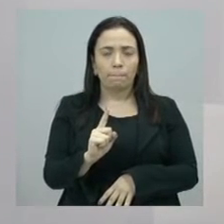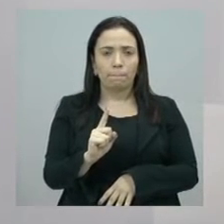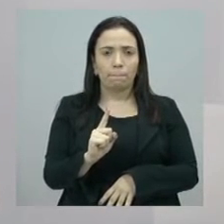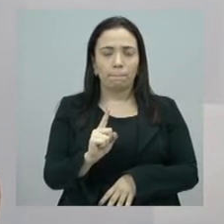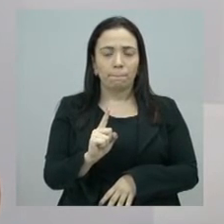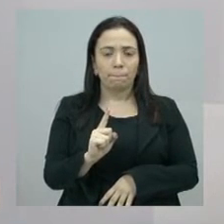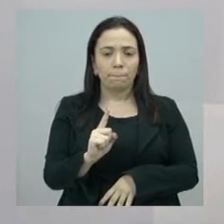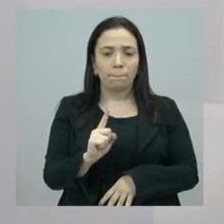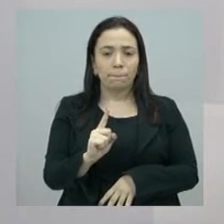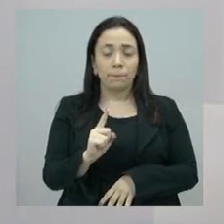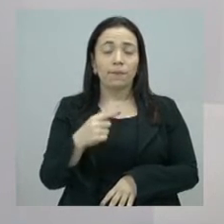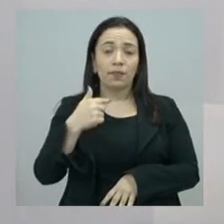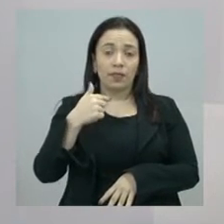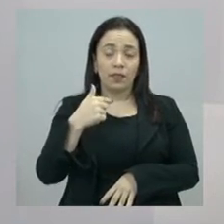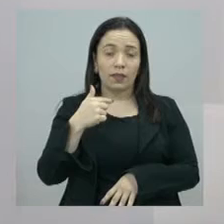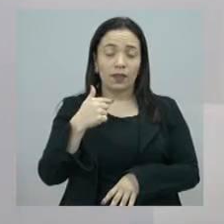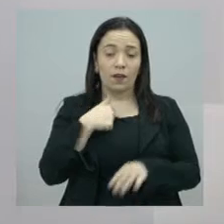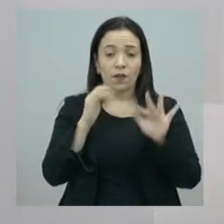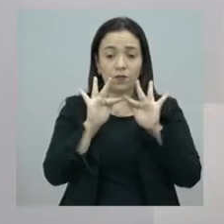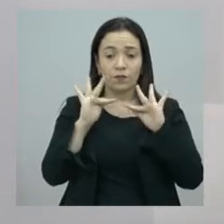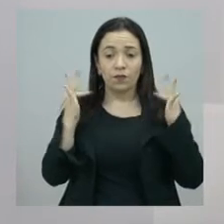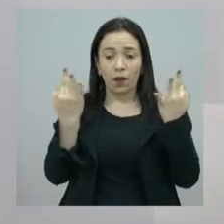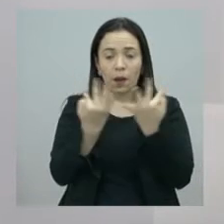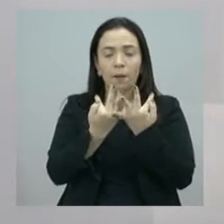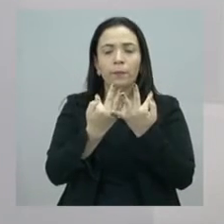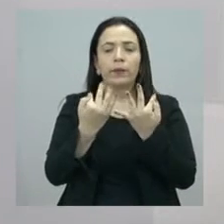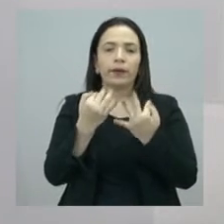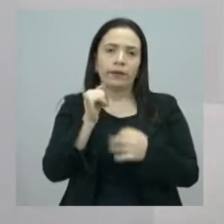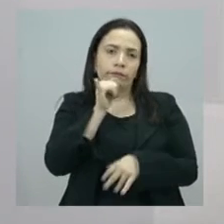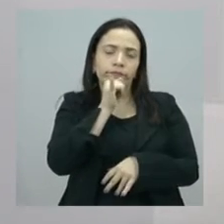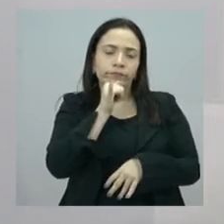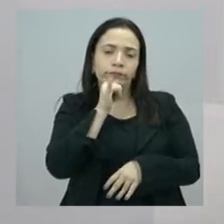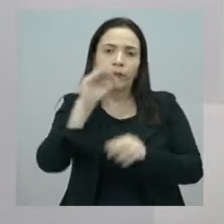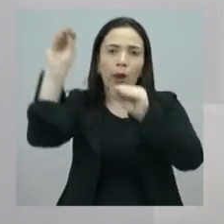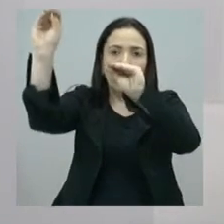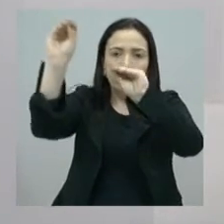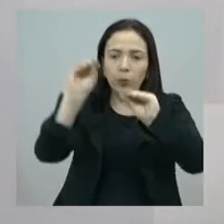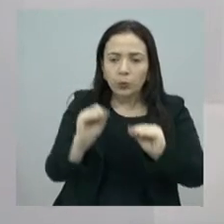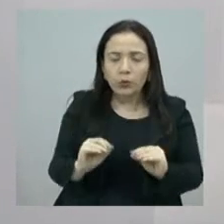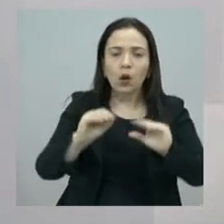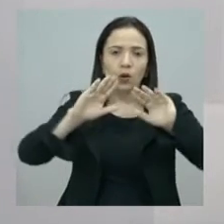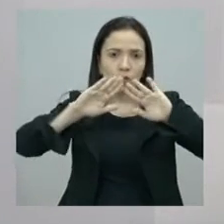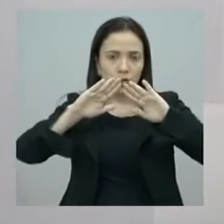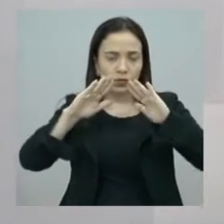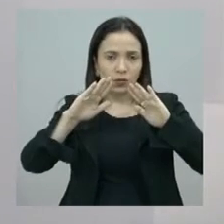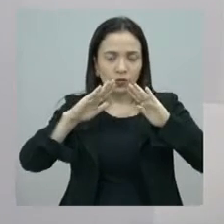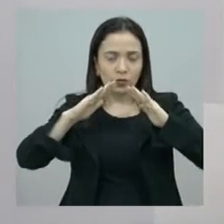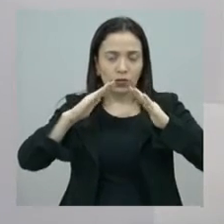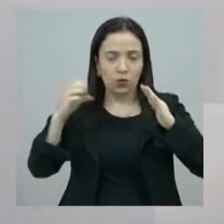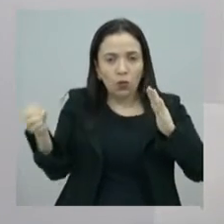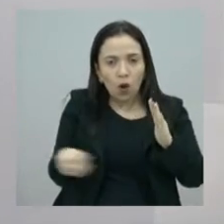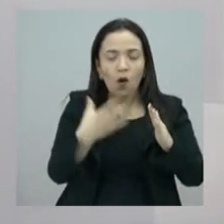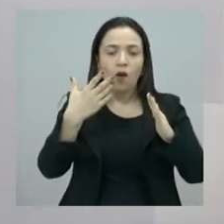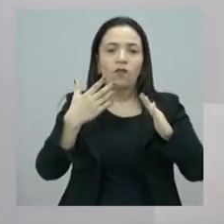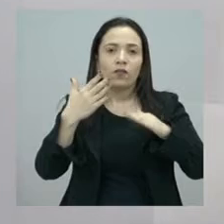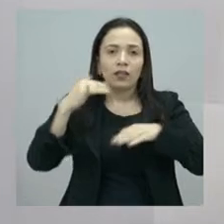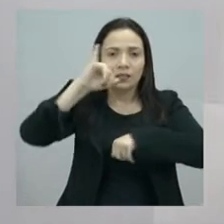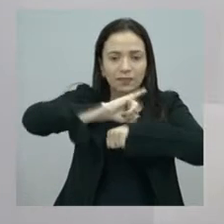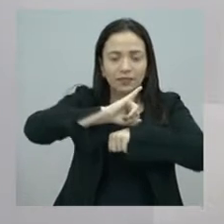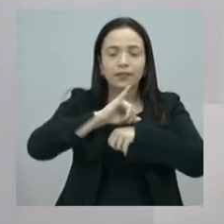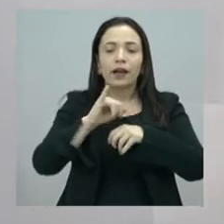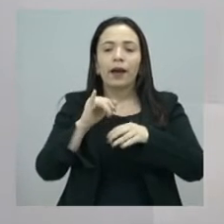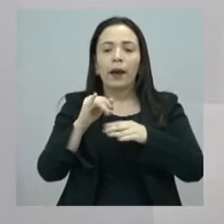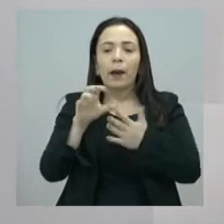porque uma família chegou de outra cidade, não teve como, ou então assim, se descuidou